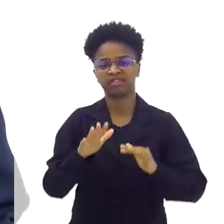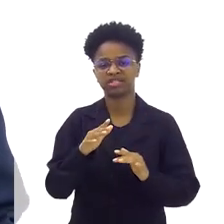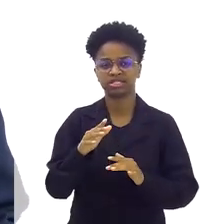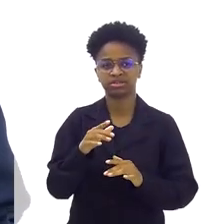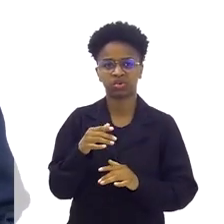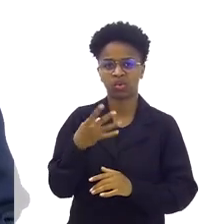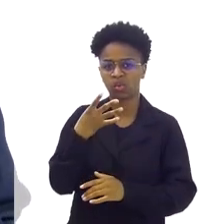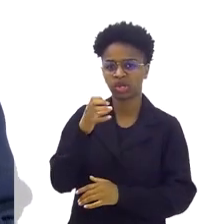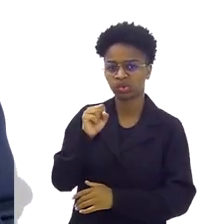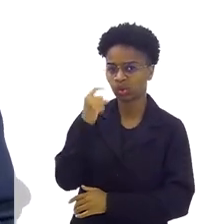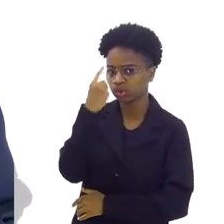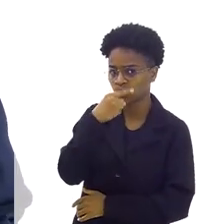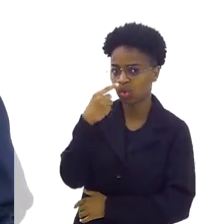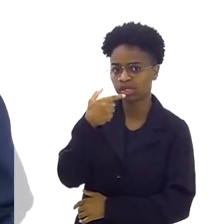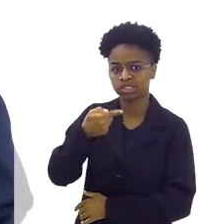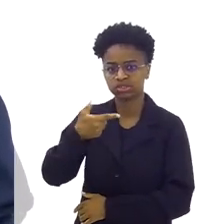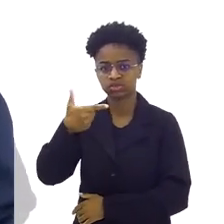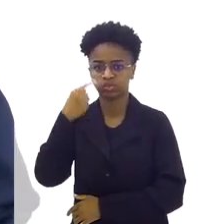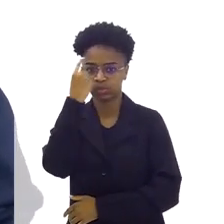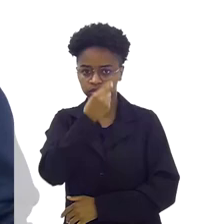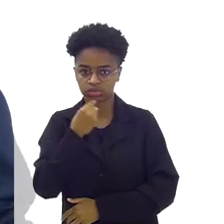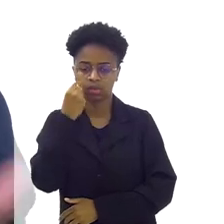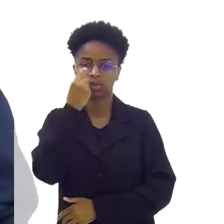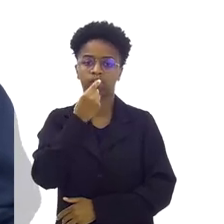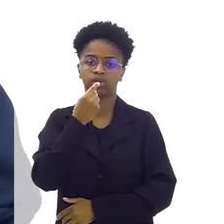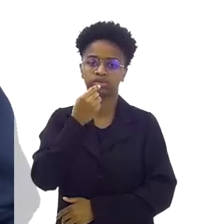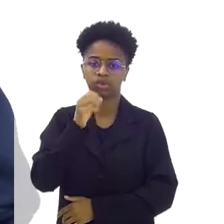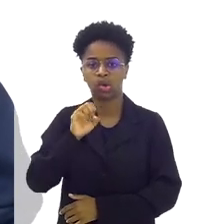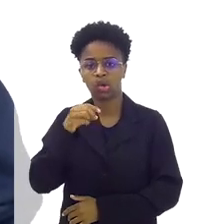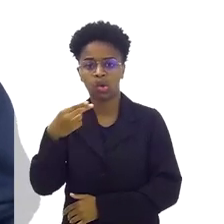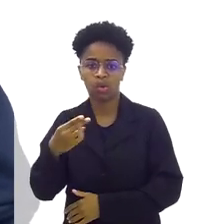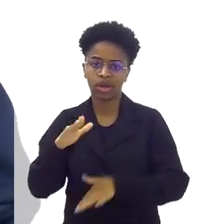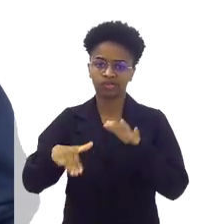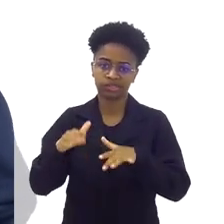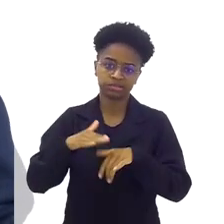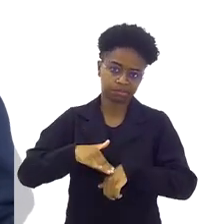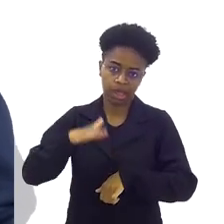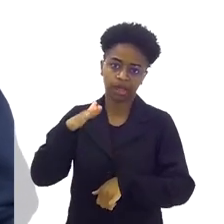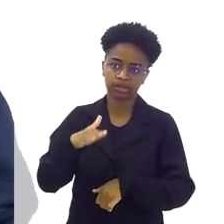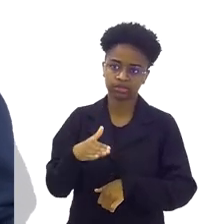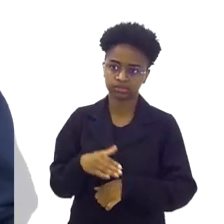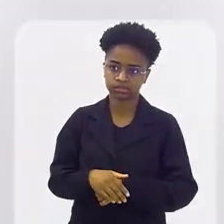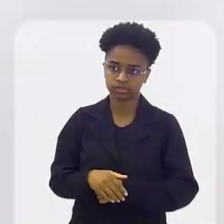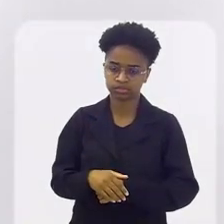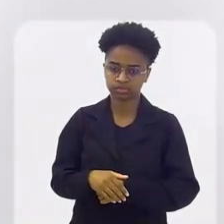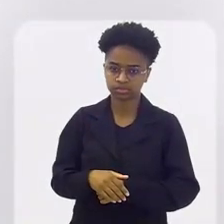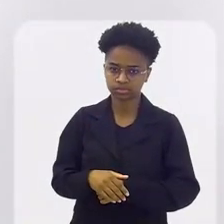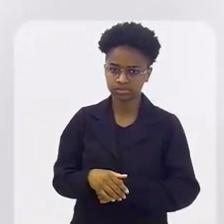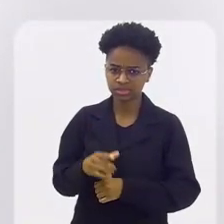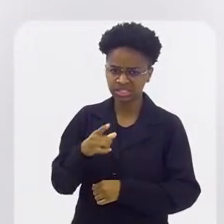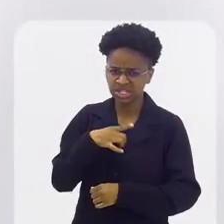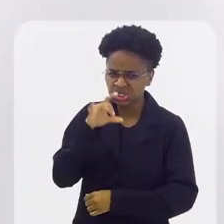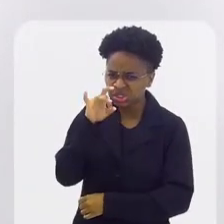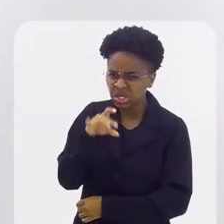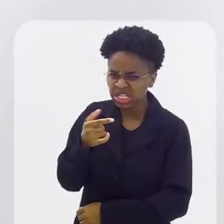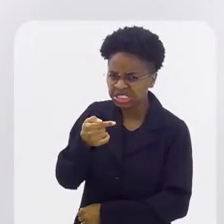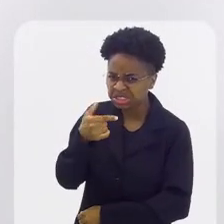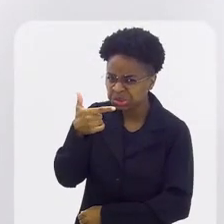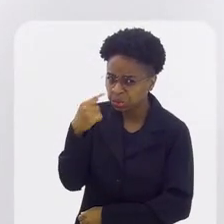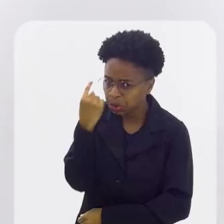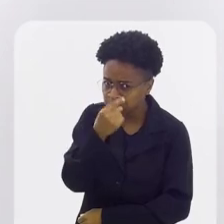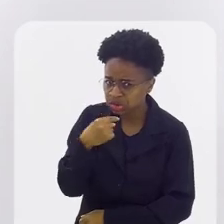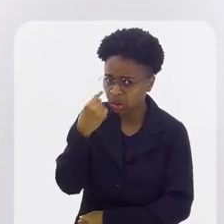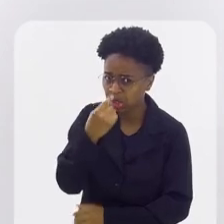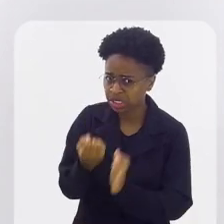é um evento às vezes de 48 horas, 72 horas, algumas vezes maior, Quem está uma concorrendo semana, tem